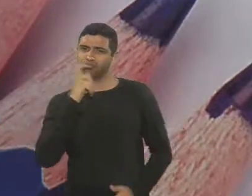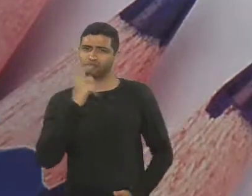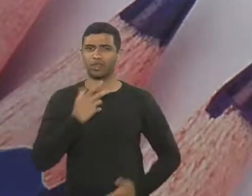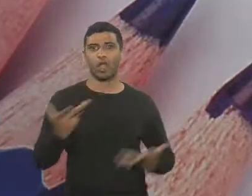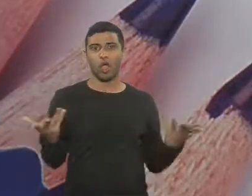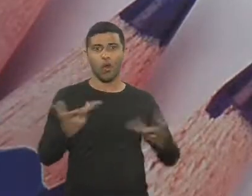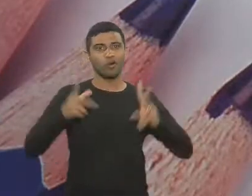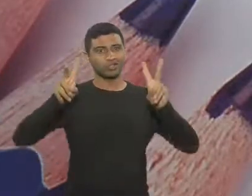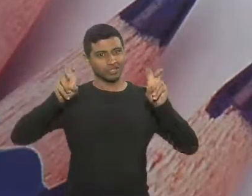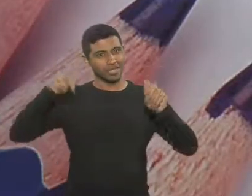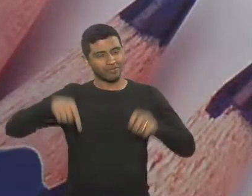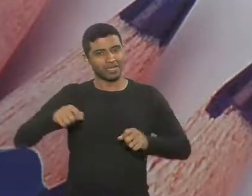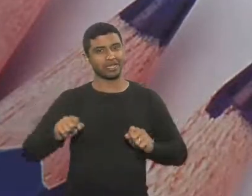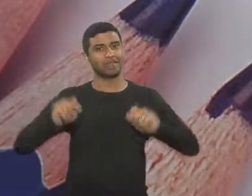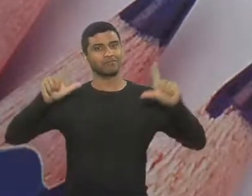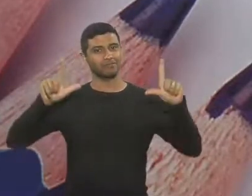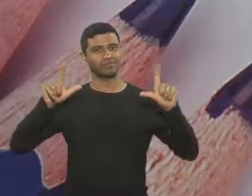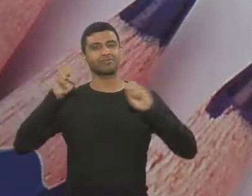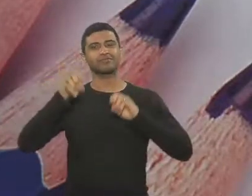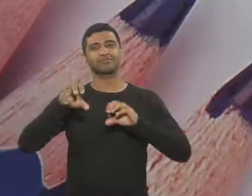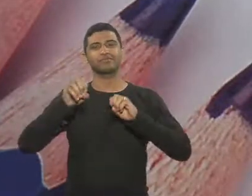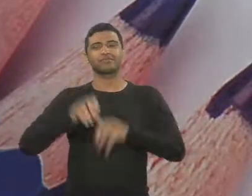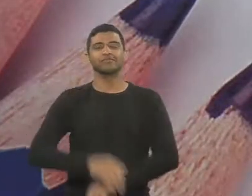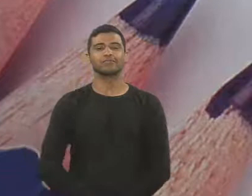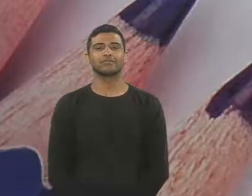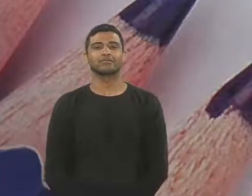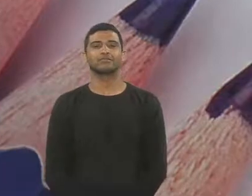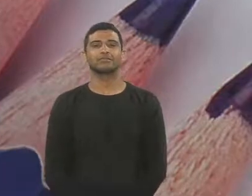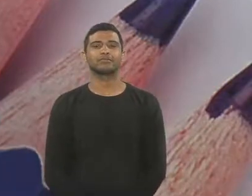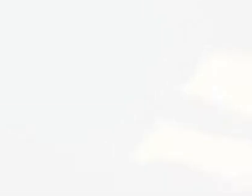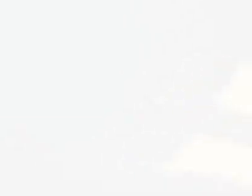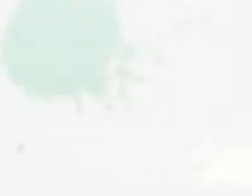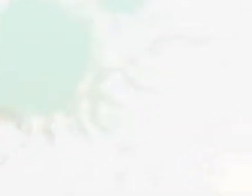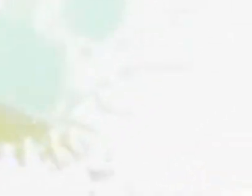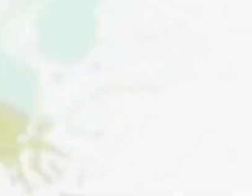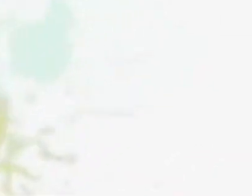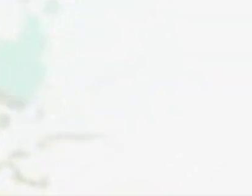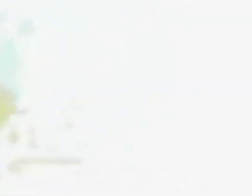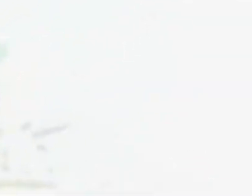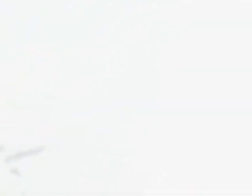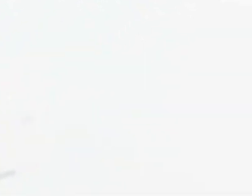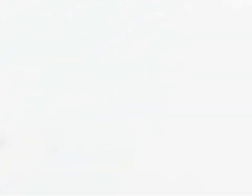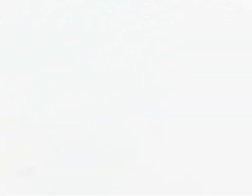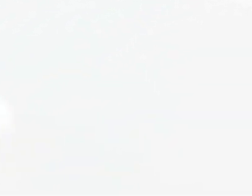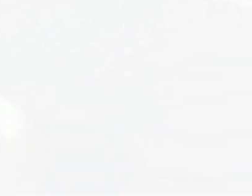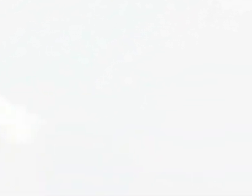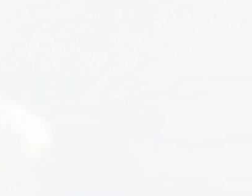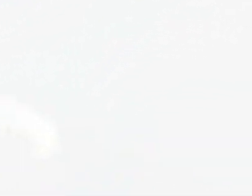falsas. Esse é o nosso assunto de hoje. Está no ar o Educação.